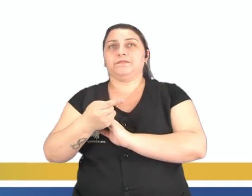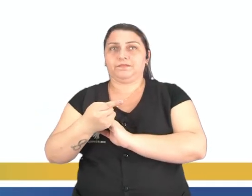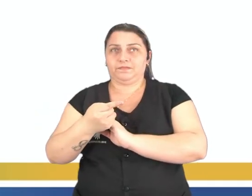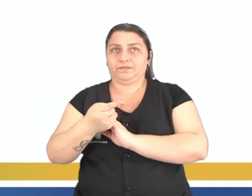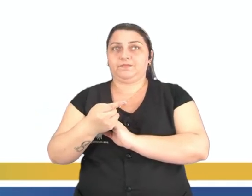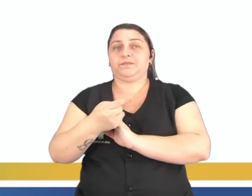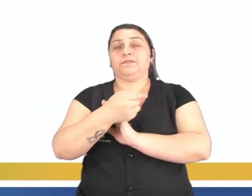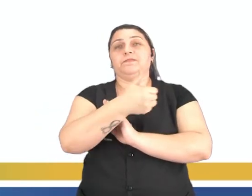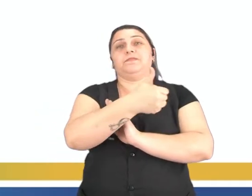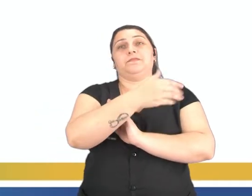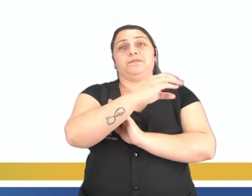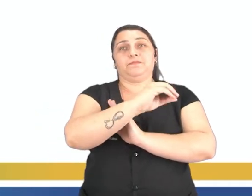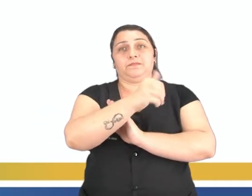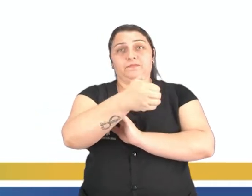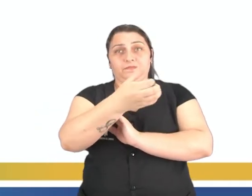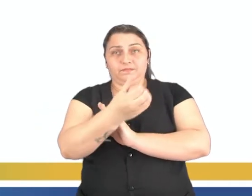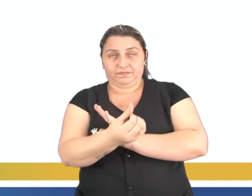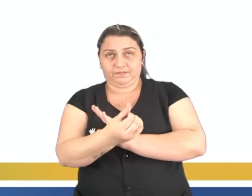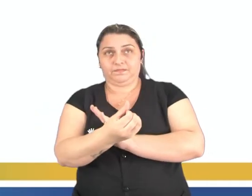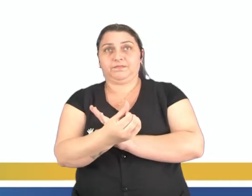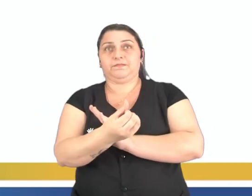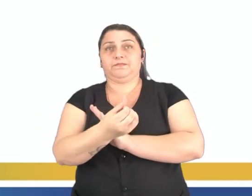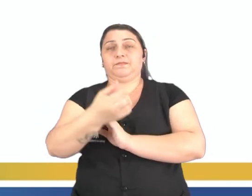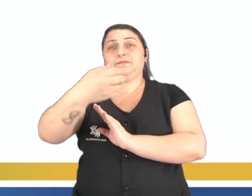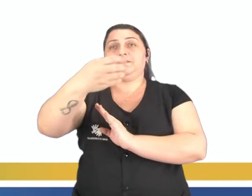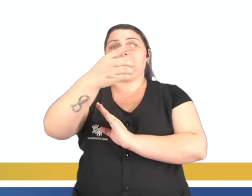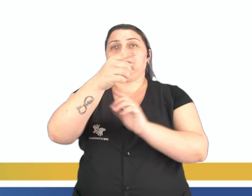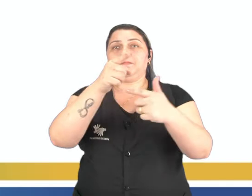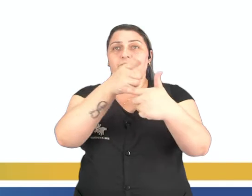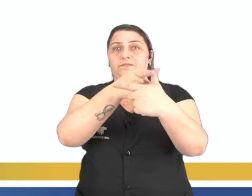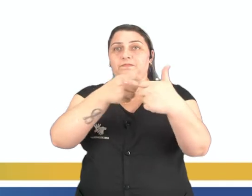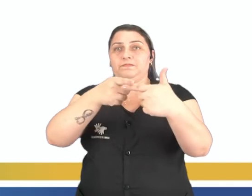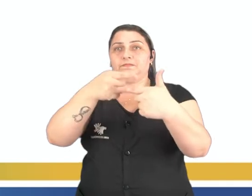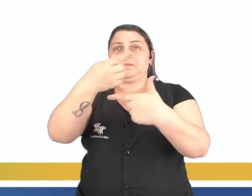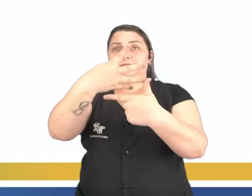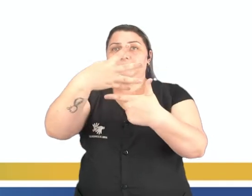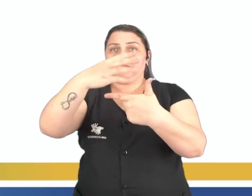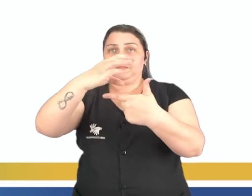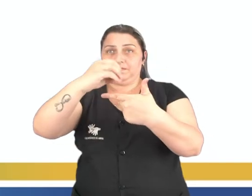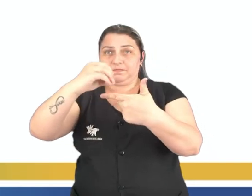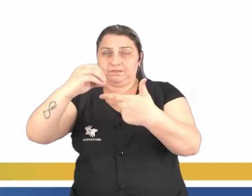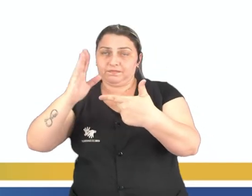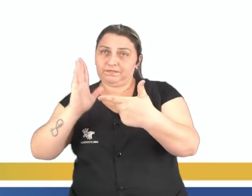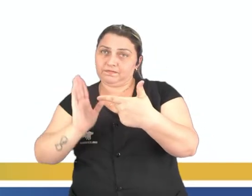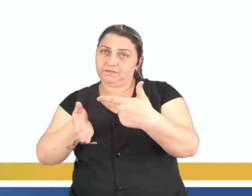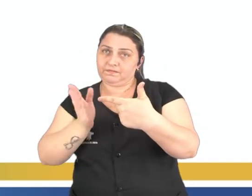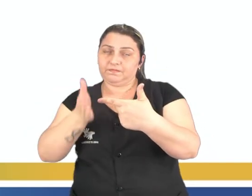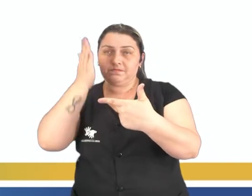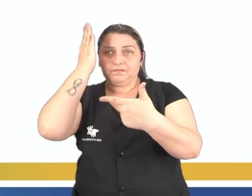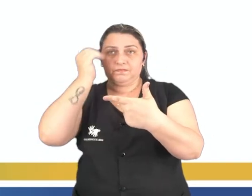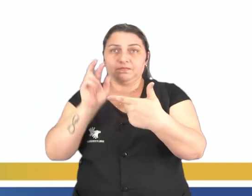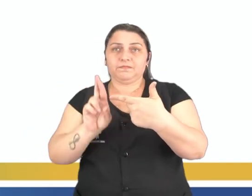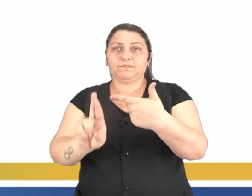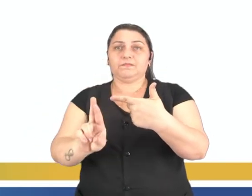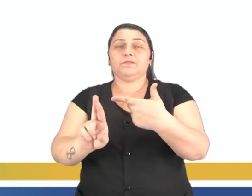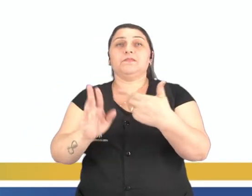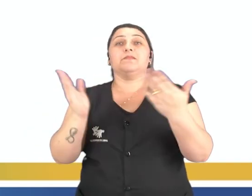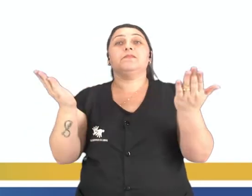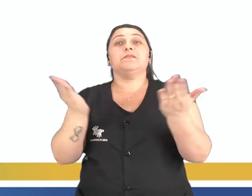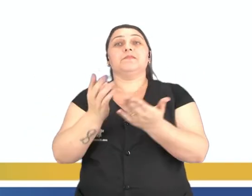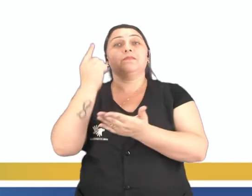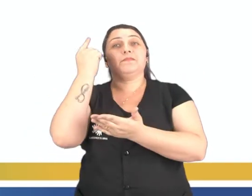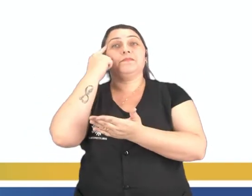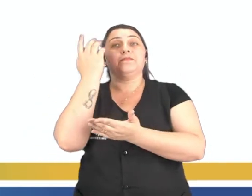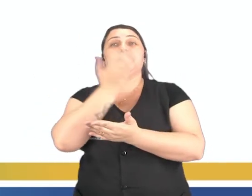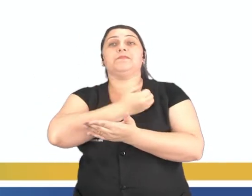nós vamos ter o quê? 1016 dividido para 400. Essa você já sabe resolver. Agora, você vai pensar